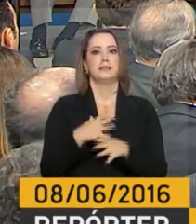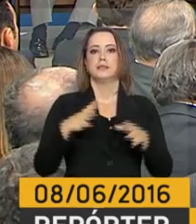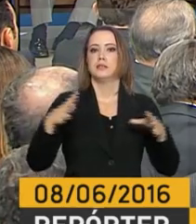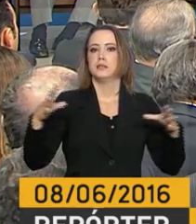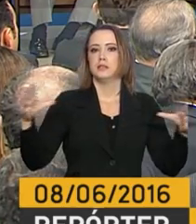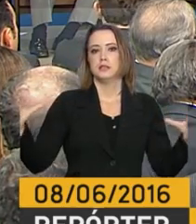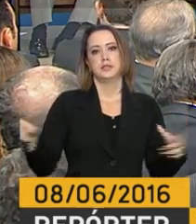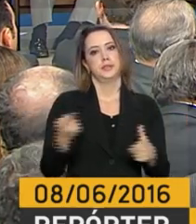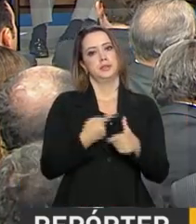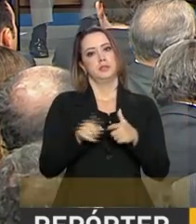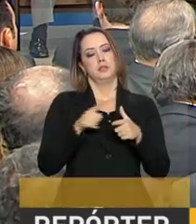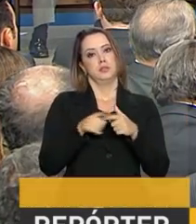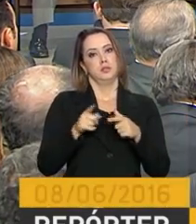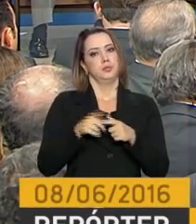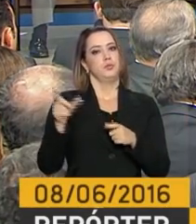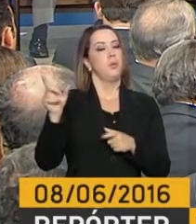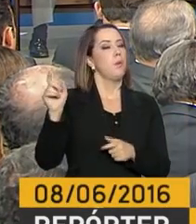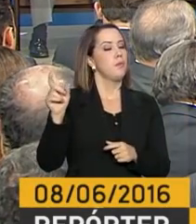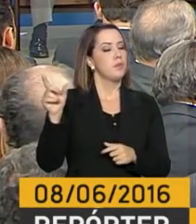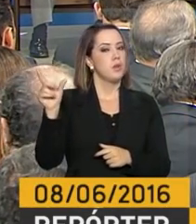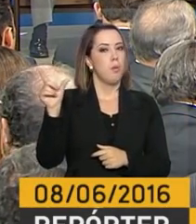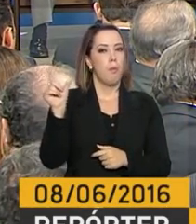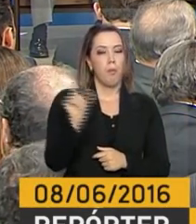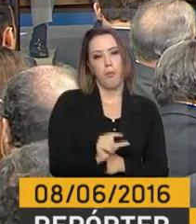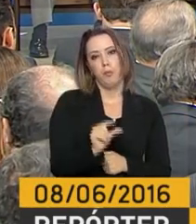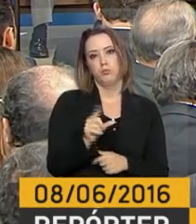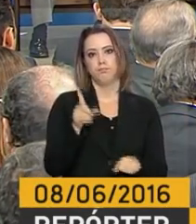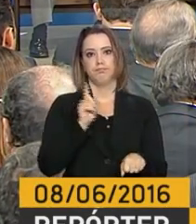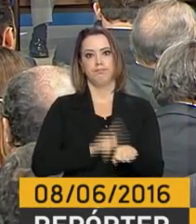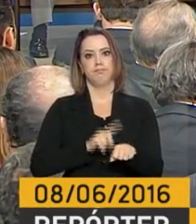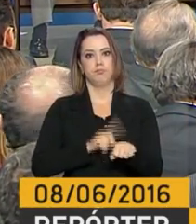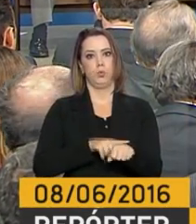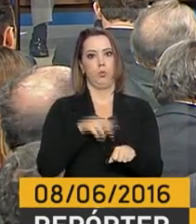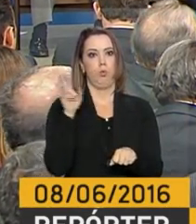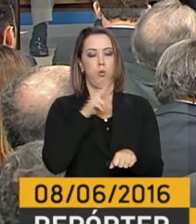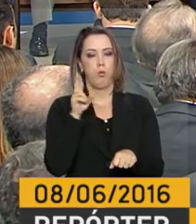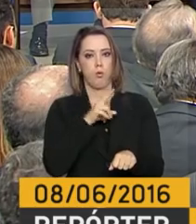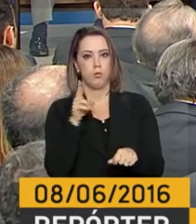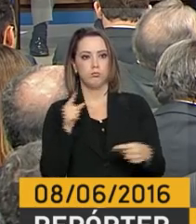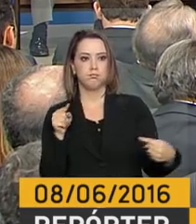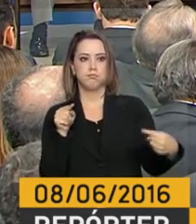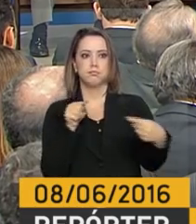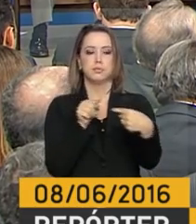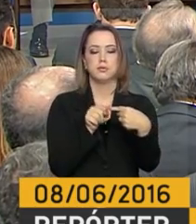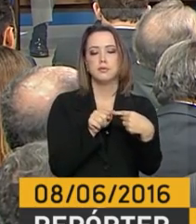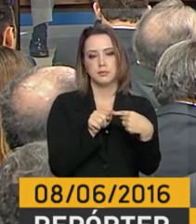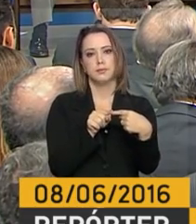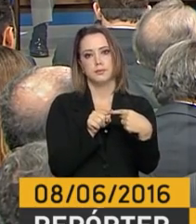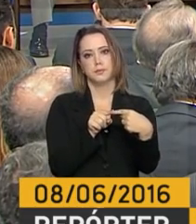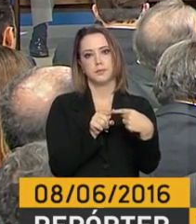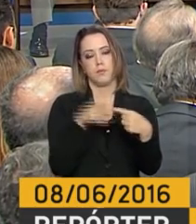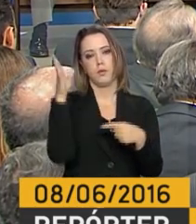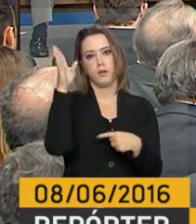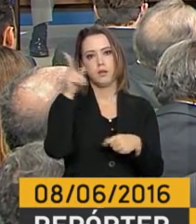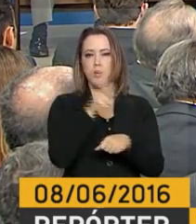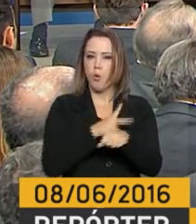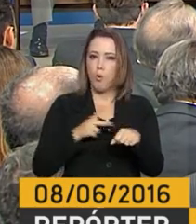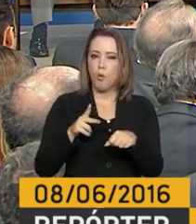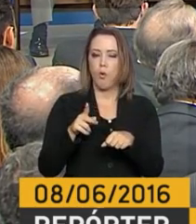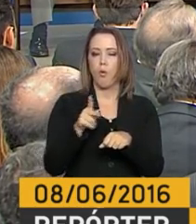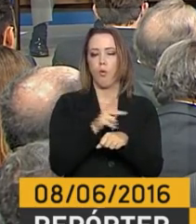e pouco tempo hábil para que os resultados sejam alcançados os brasileiros